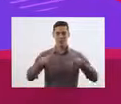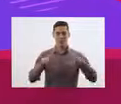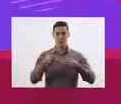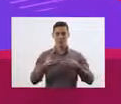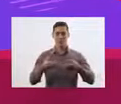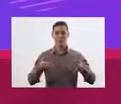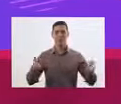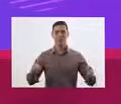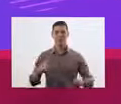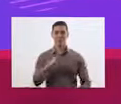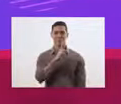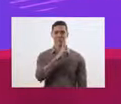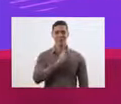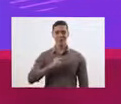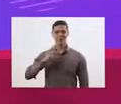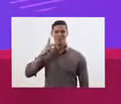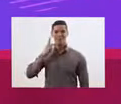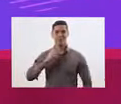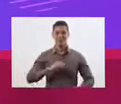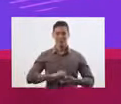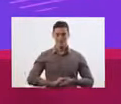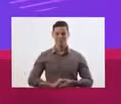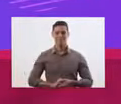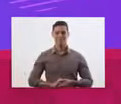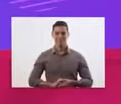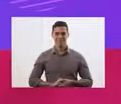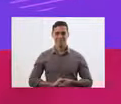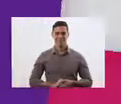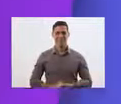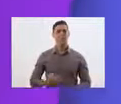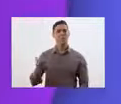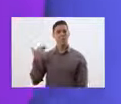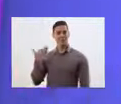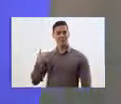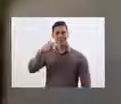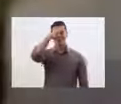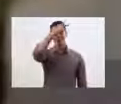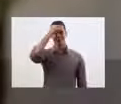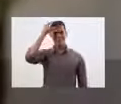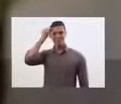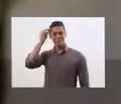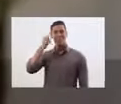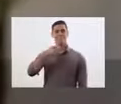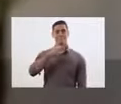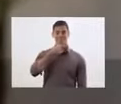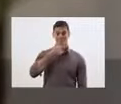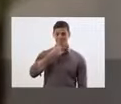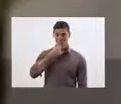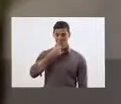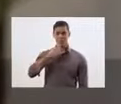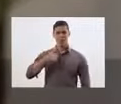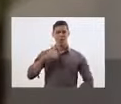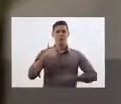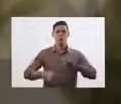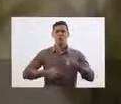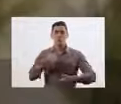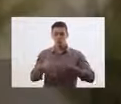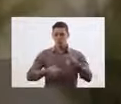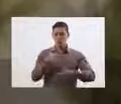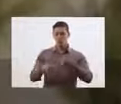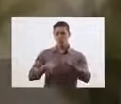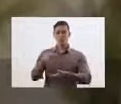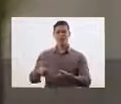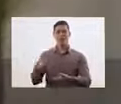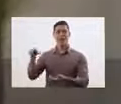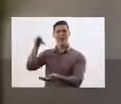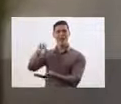Começa agora o programa do candidato ao Senado, Roberto Paulino. Como prefeito de Guarabira,